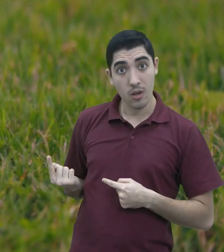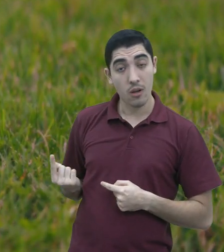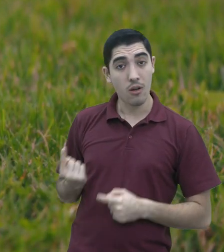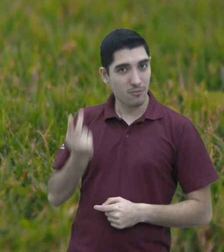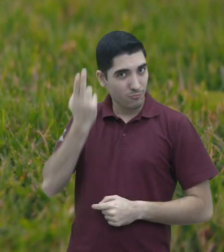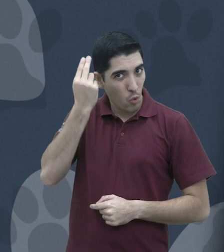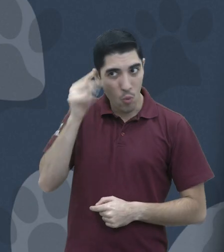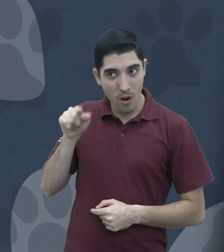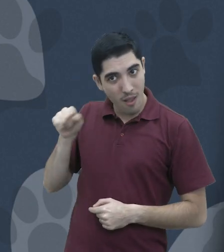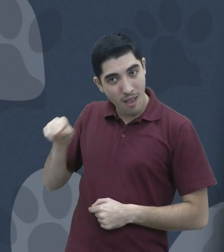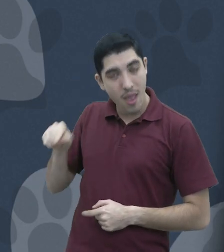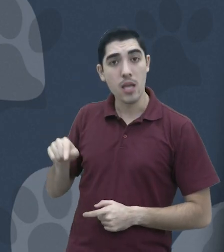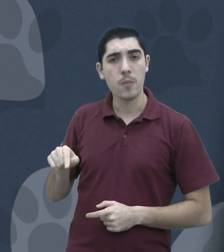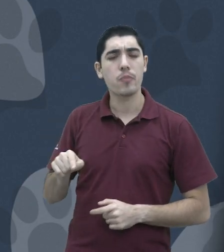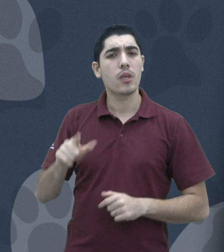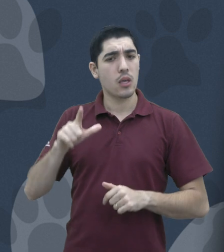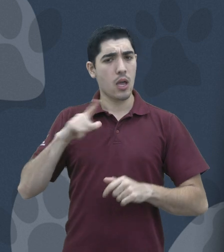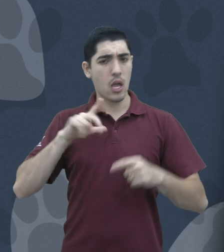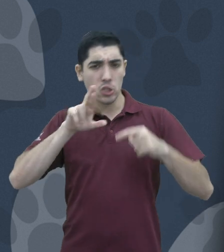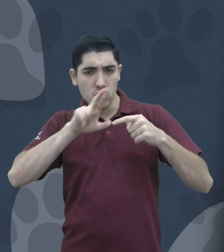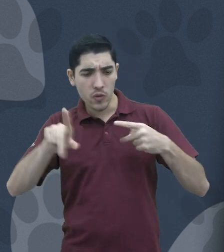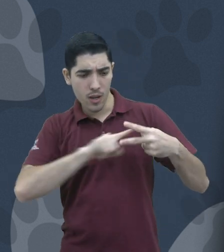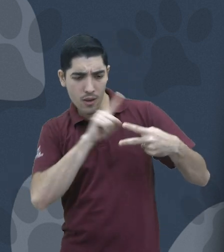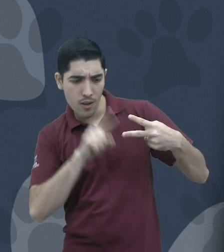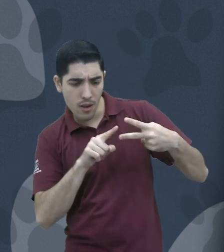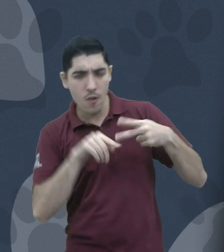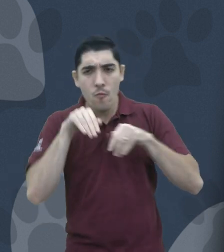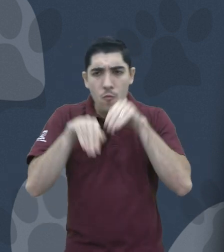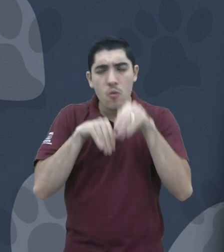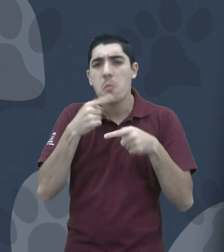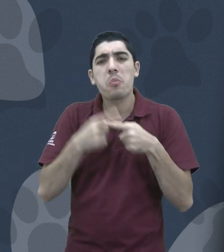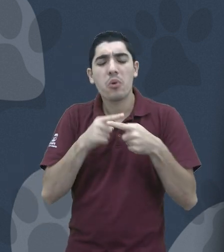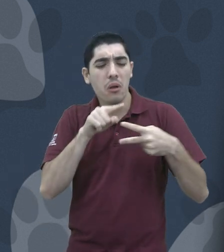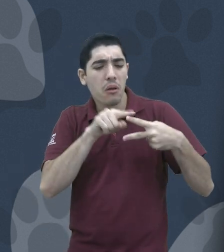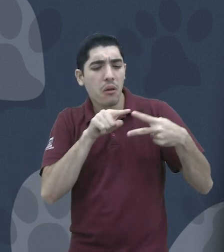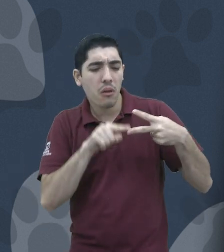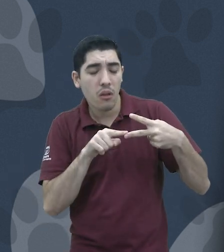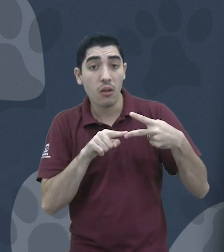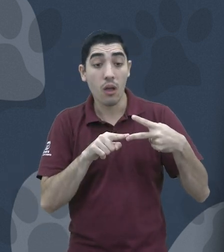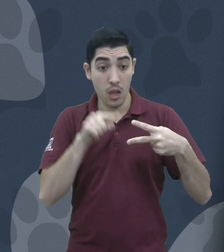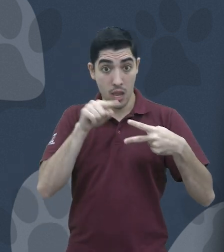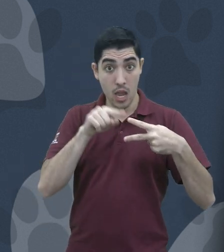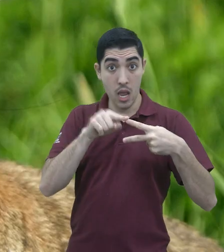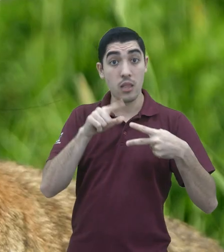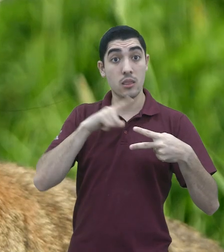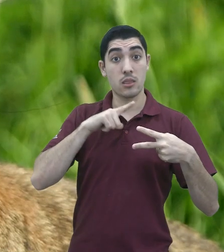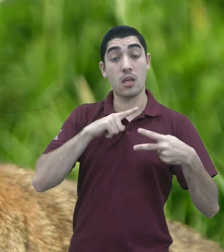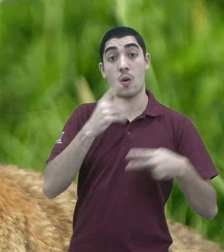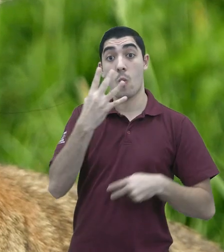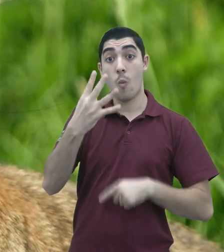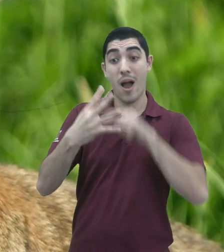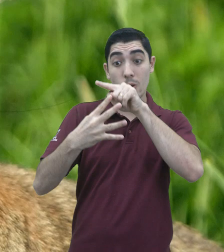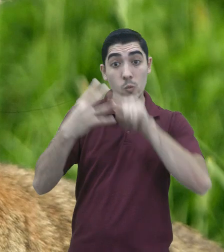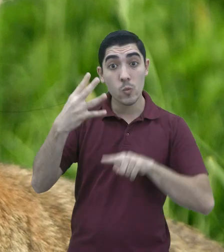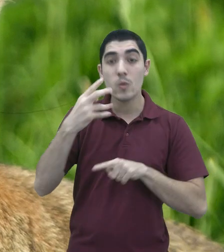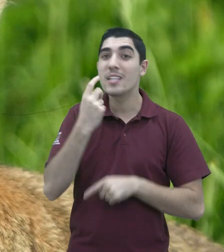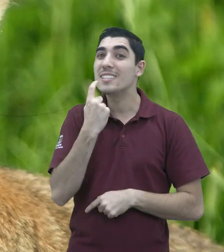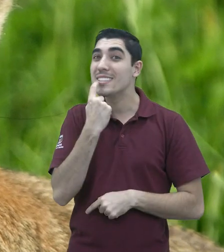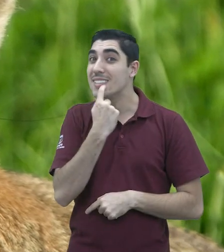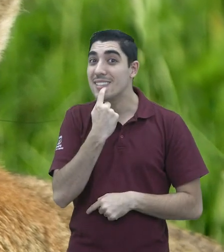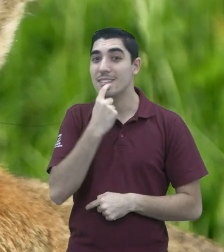os coelhos. Os lagomorfos se diferenciam dos roedores por algumas razões. Por exemplo, eles têm 4